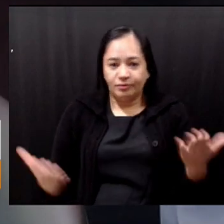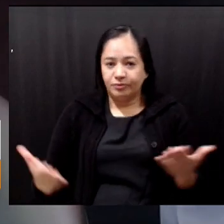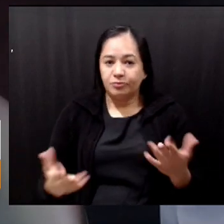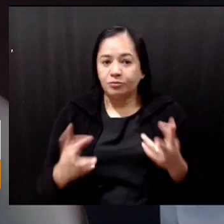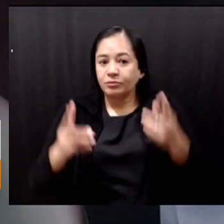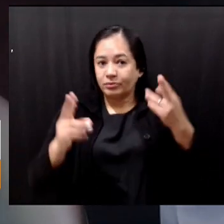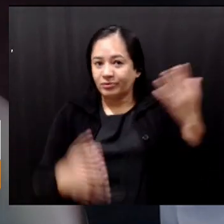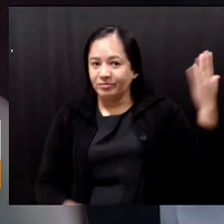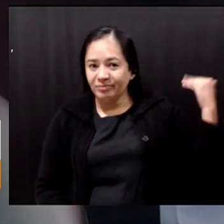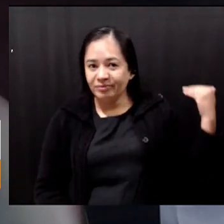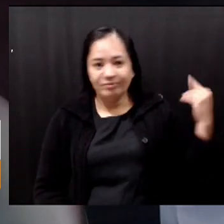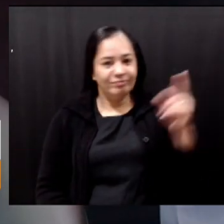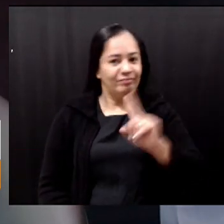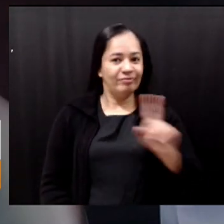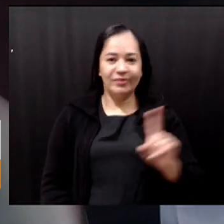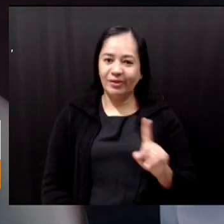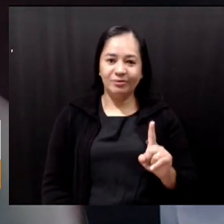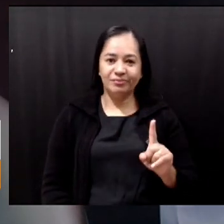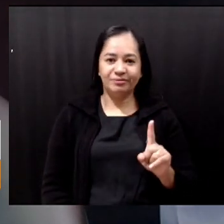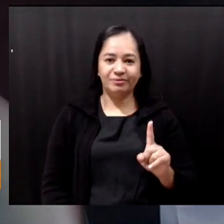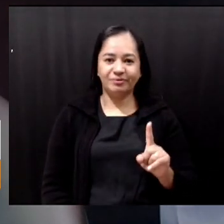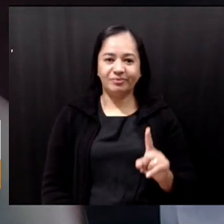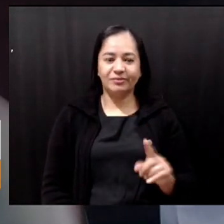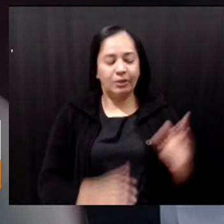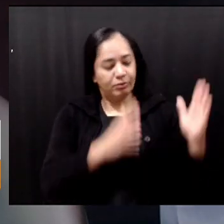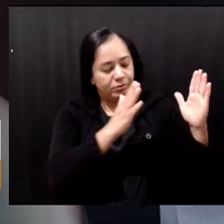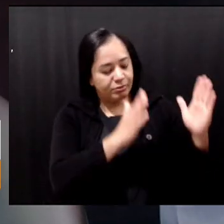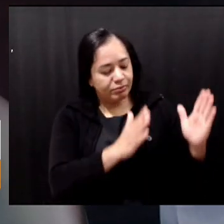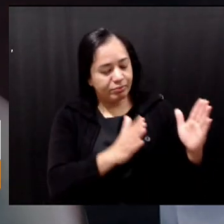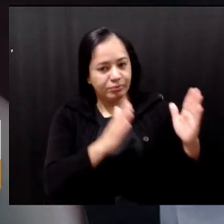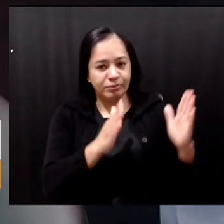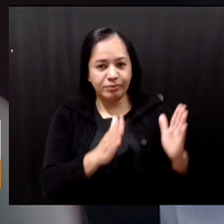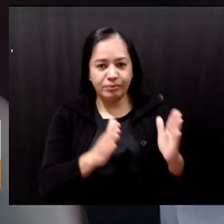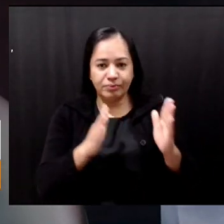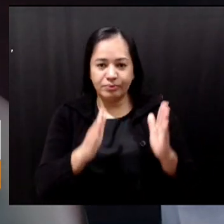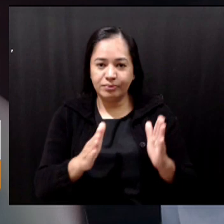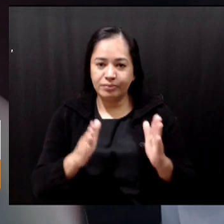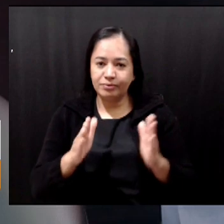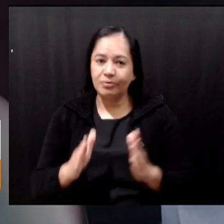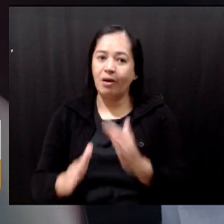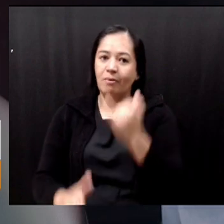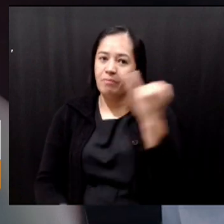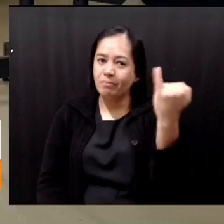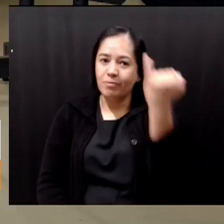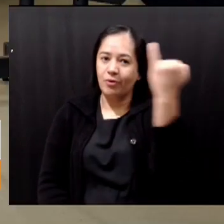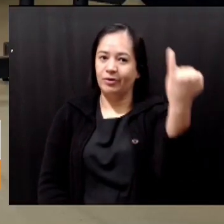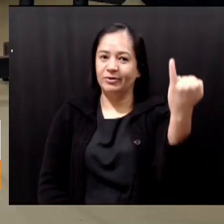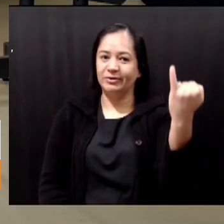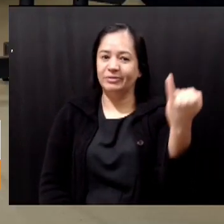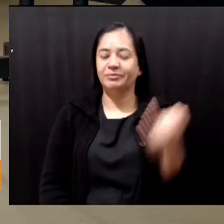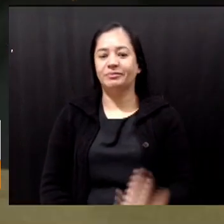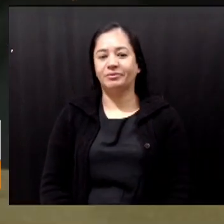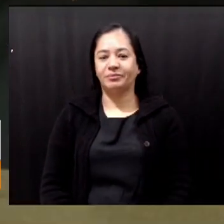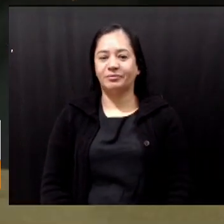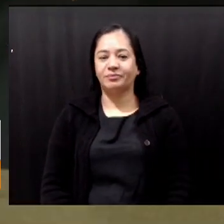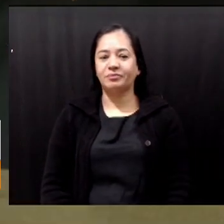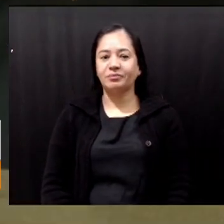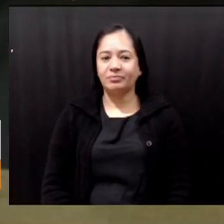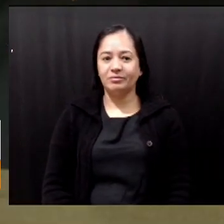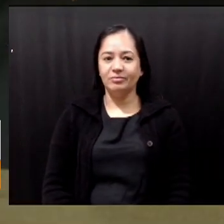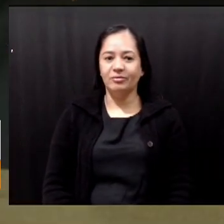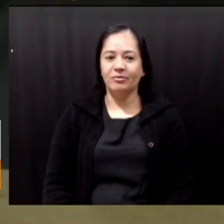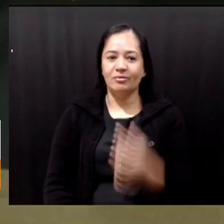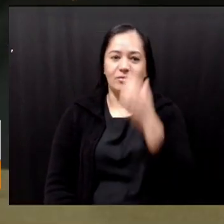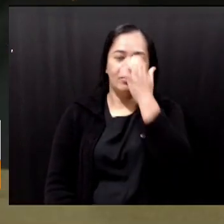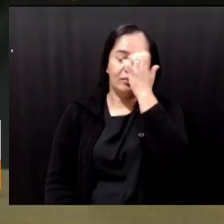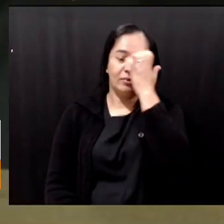anos atrás. E esse processo, ele é importante de se considerar. muito bem. Agora uma